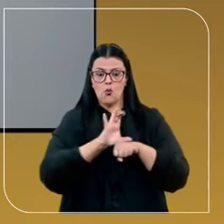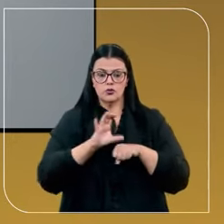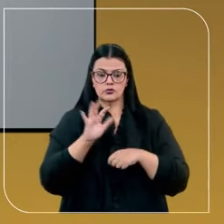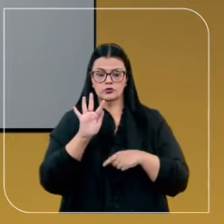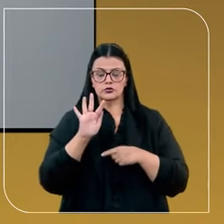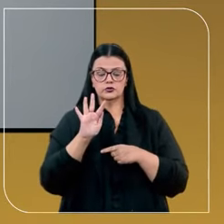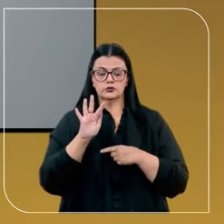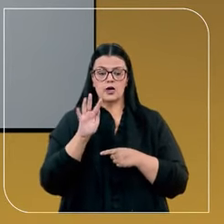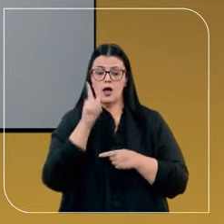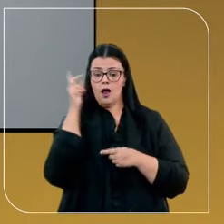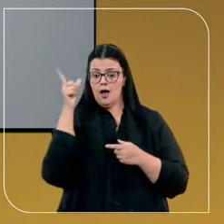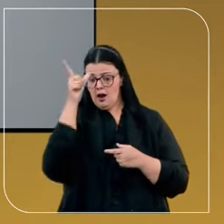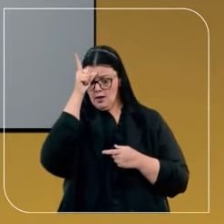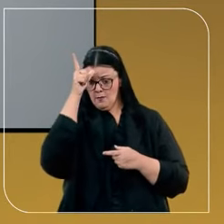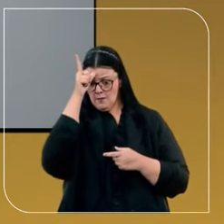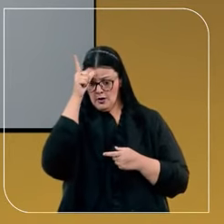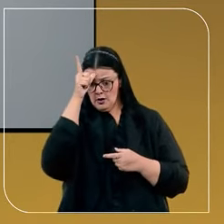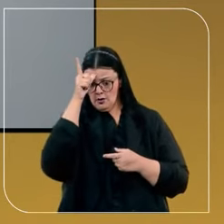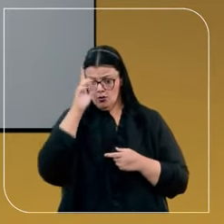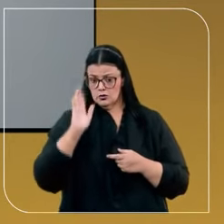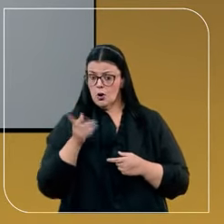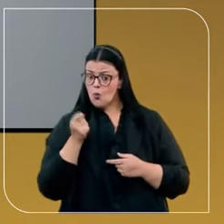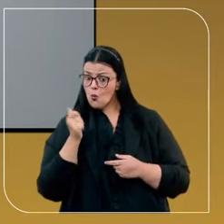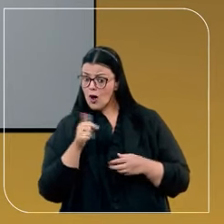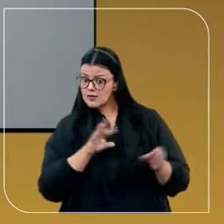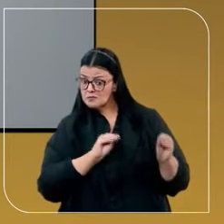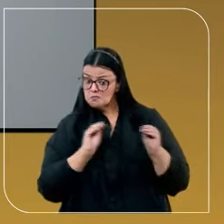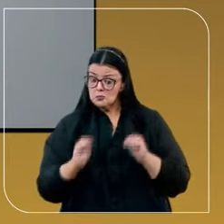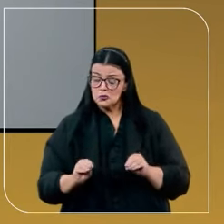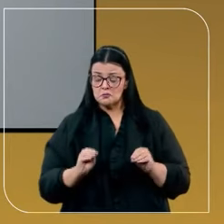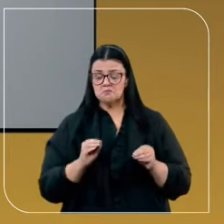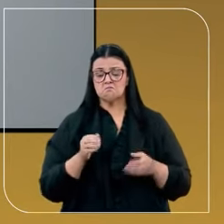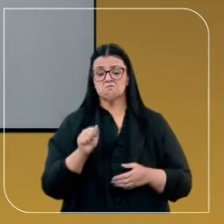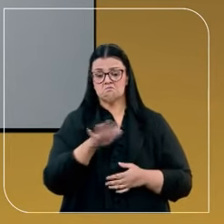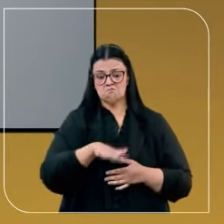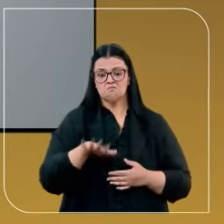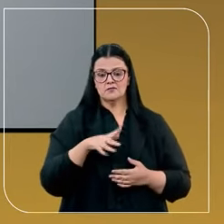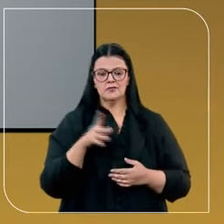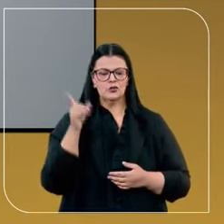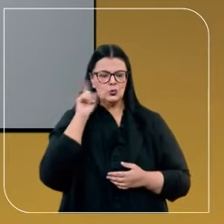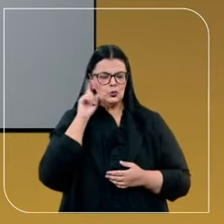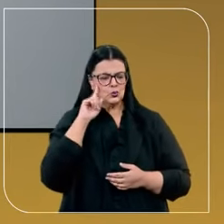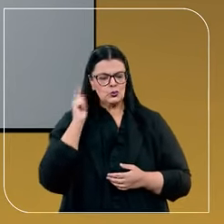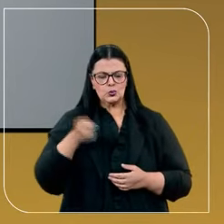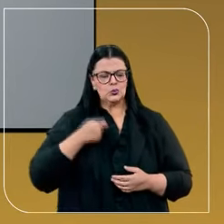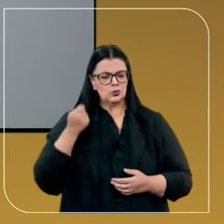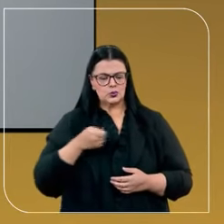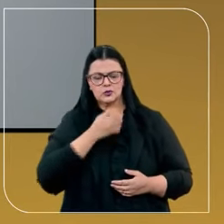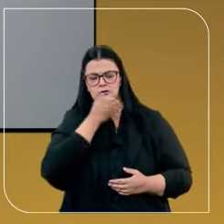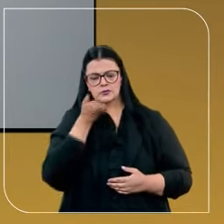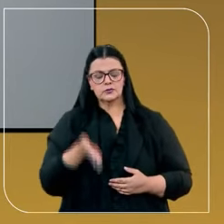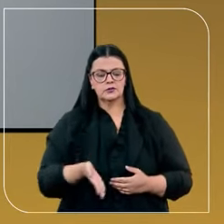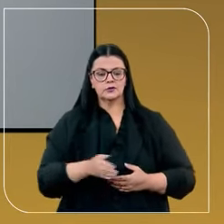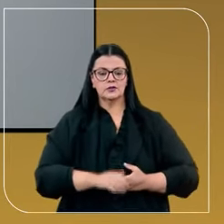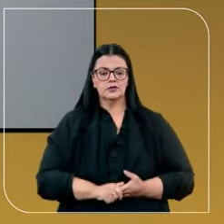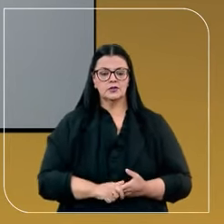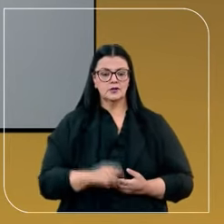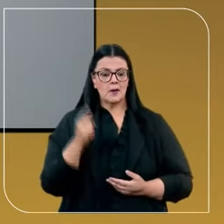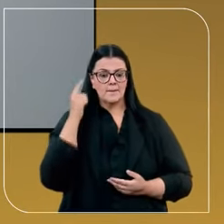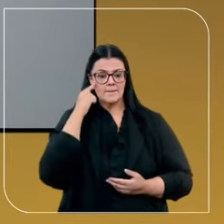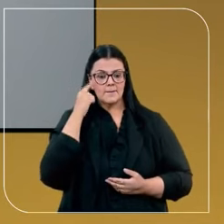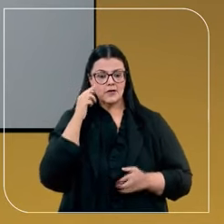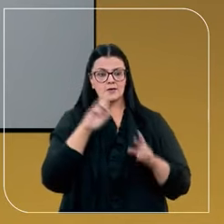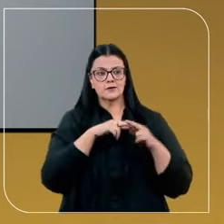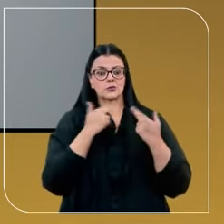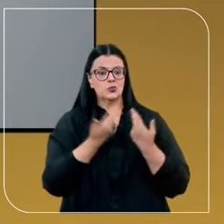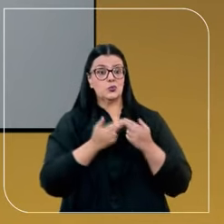Hertel. Ela já quase se mudou para cá, está vindo diariamente. Não pense que temos solenidades todos